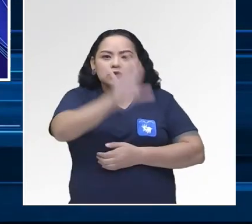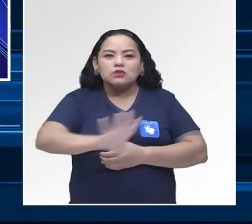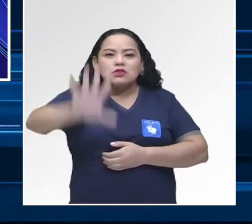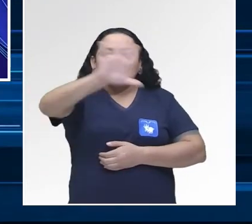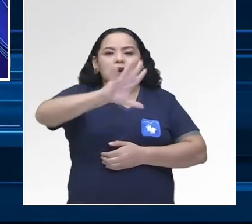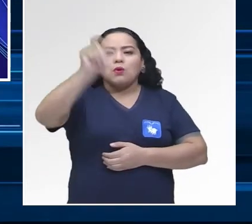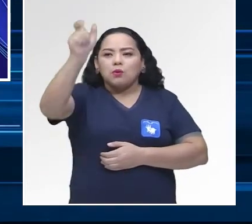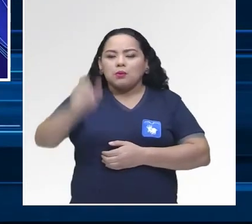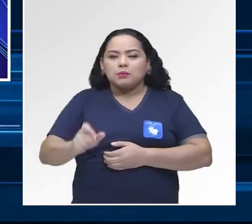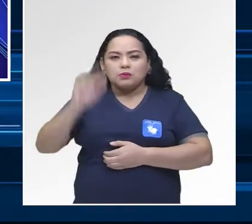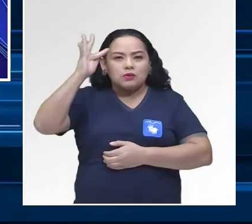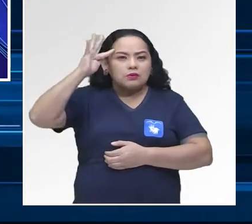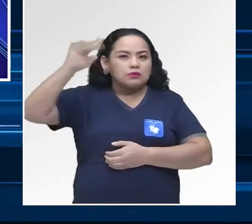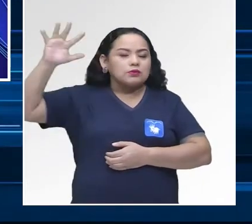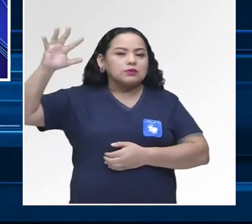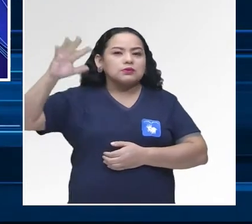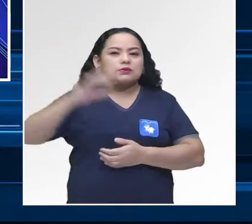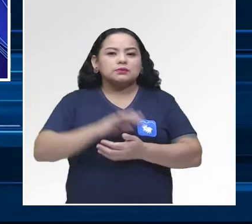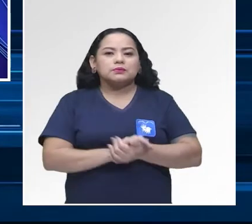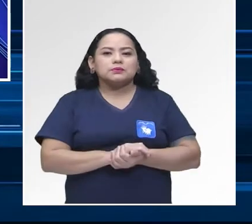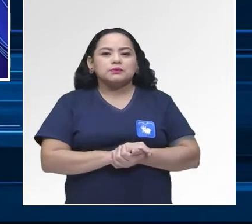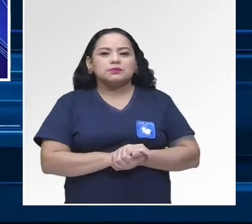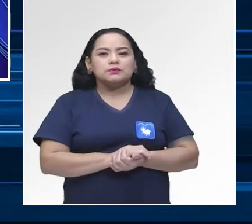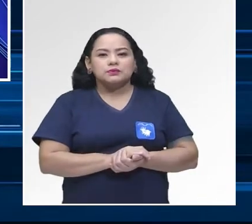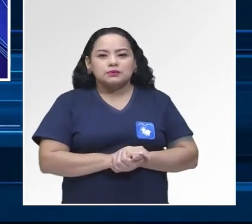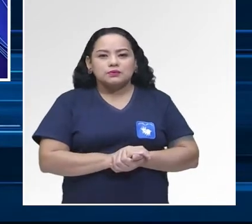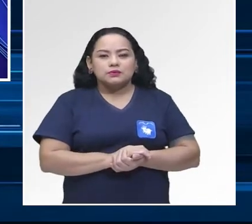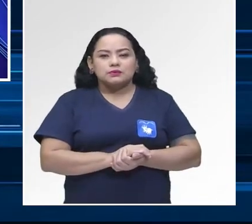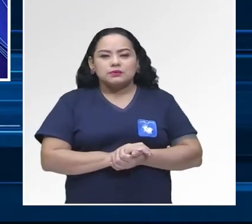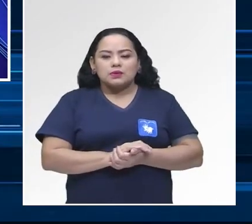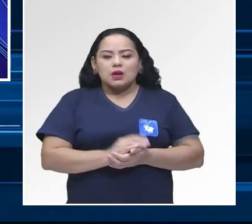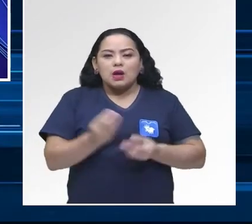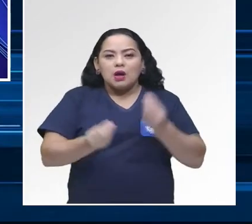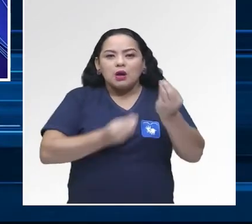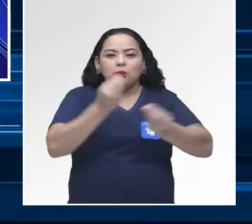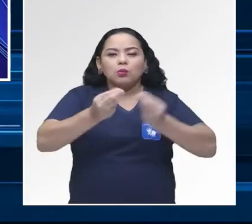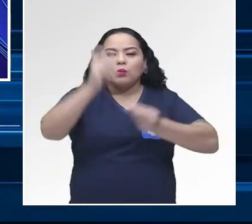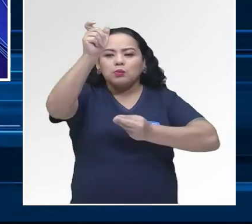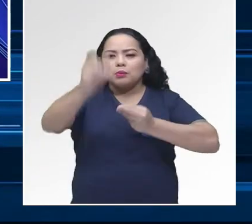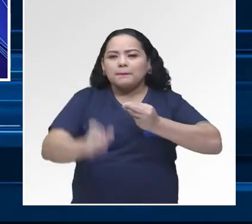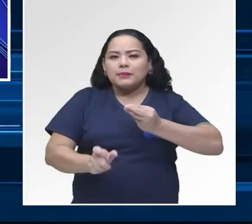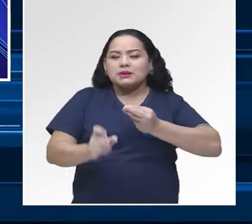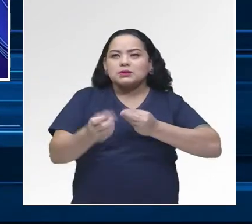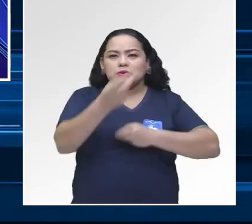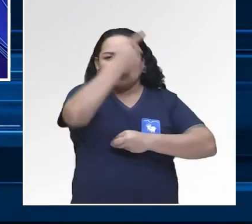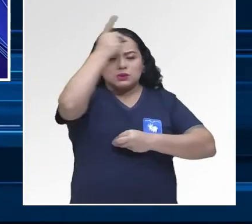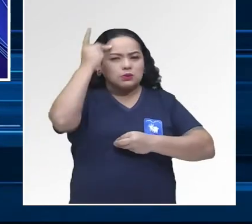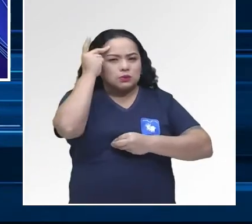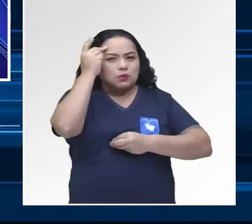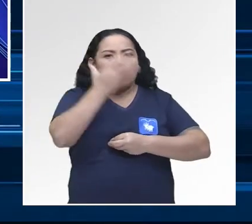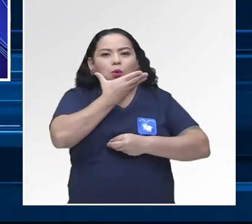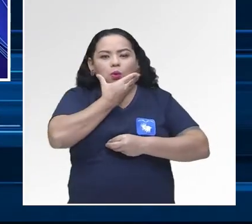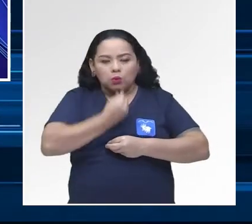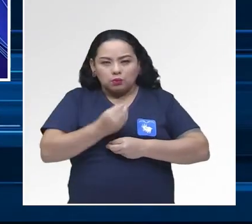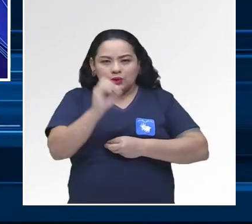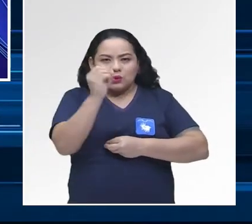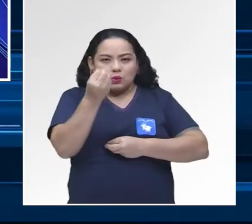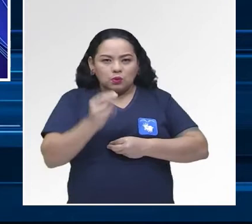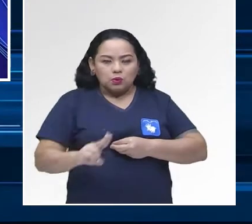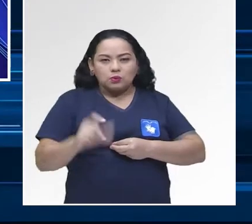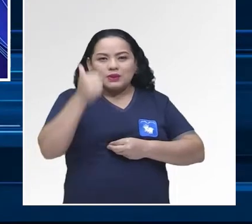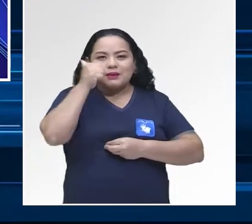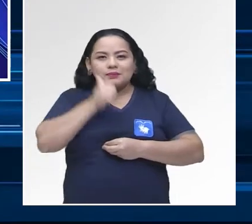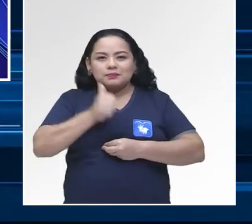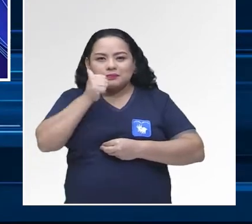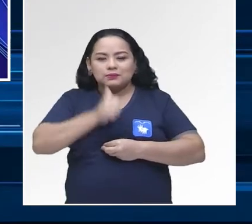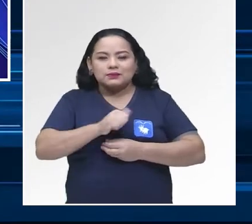geral, o filósofo é aquela pessoa, aquele homem, ou aquela mulher,